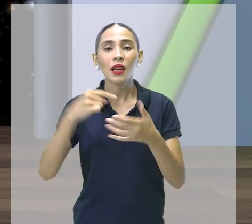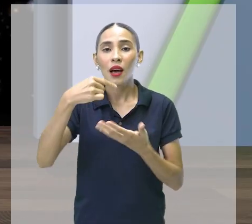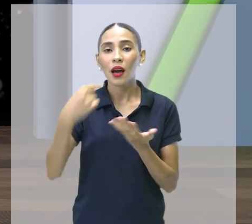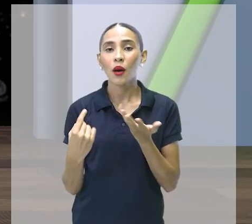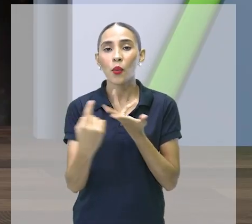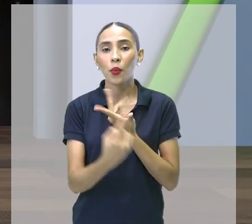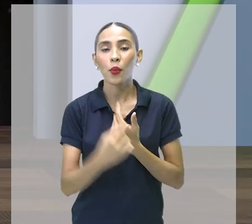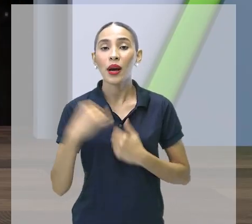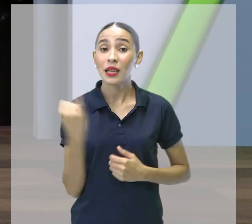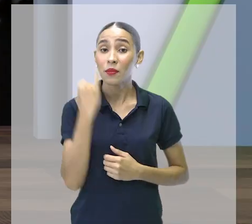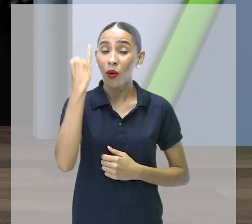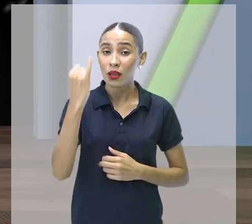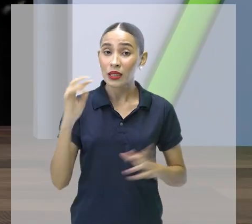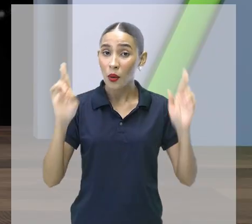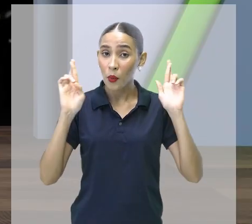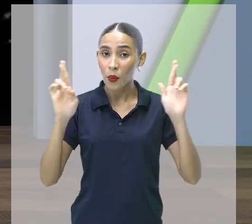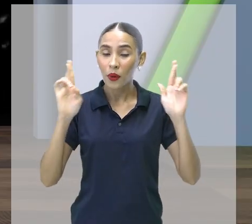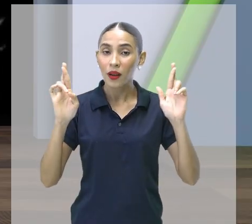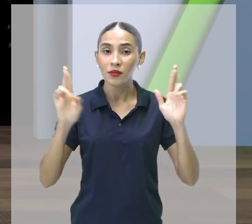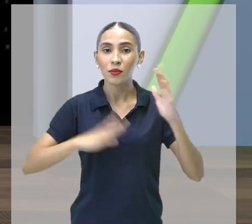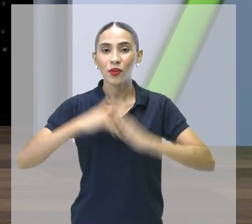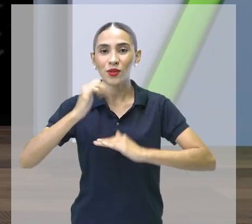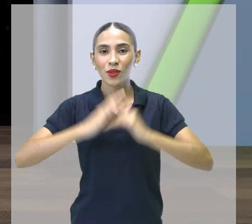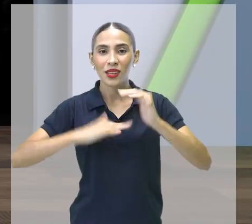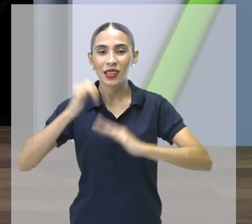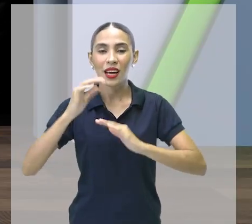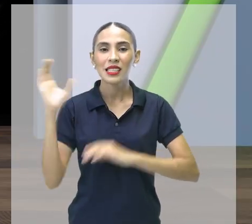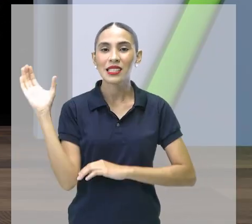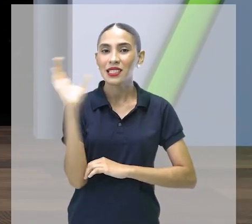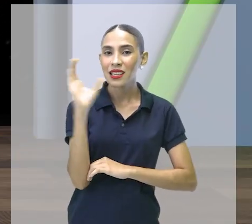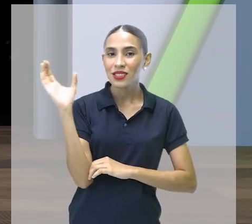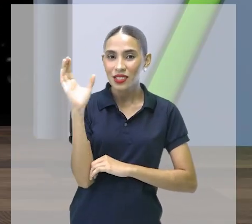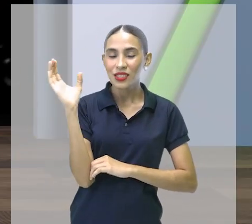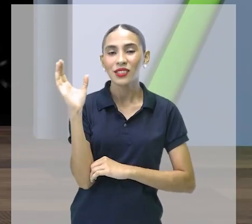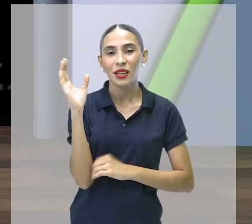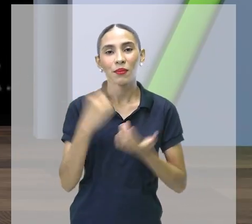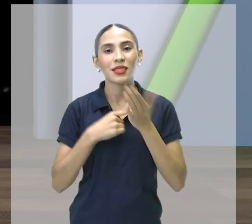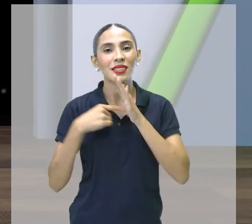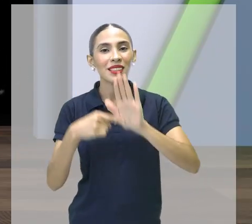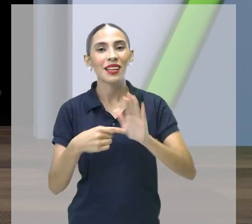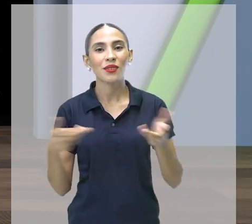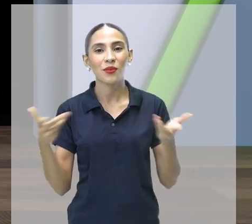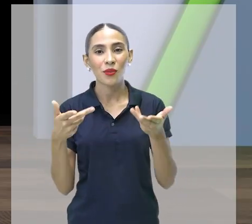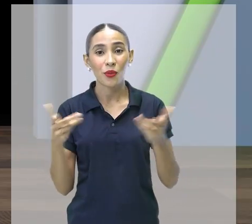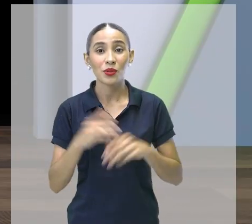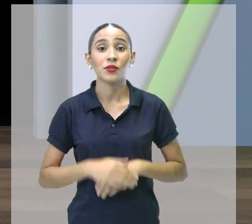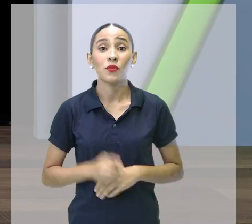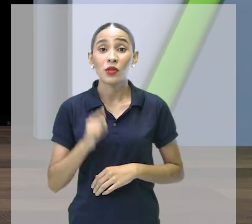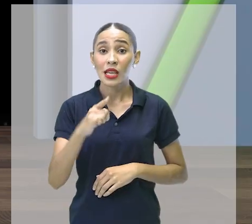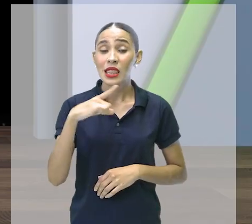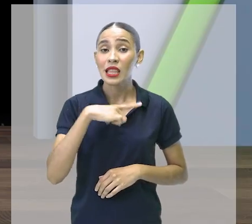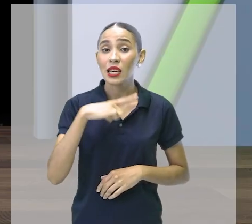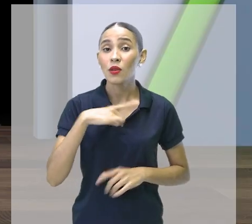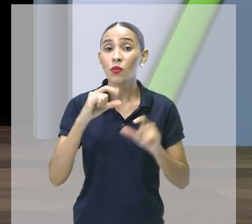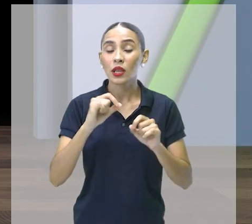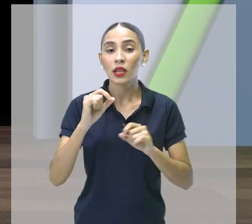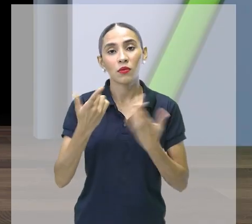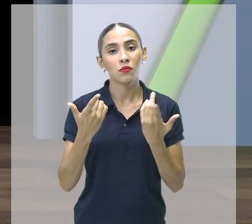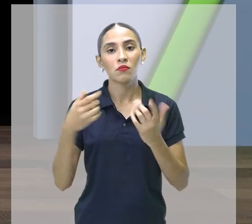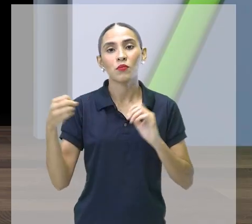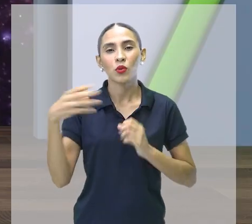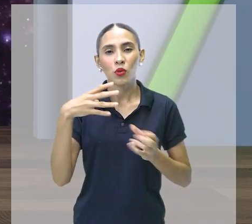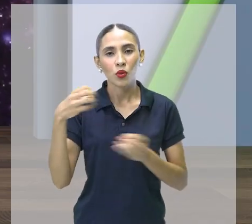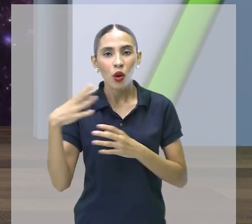ter uma atualidade envolvendo a tecnologia. Então, tudo isso que nós estamos falando, graças a esses